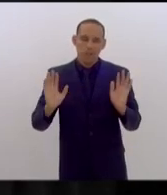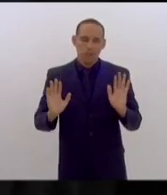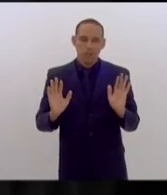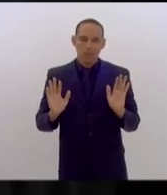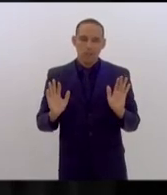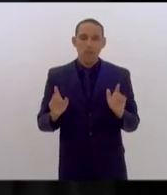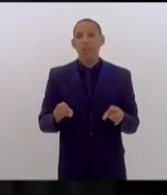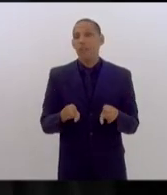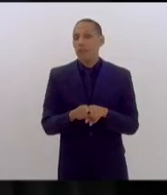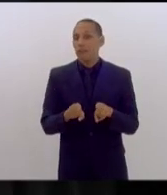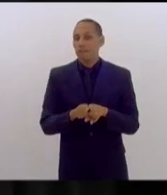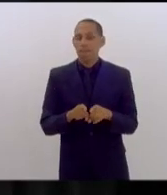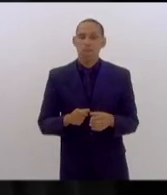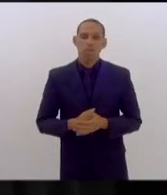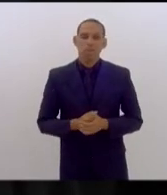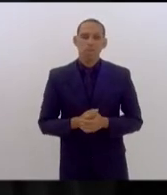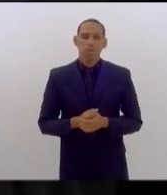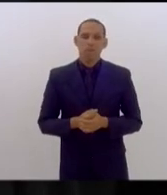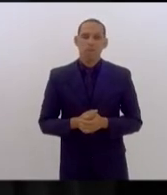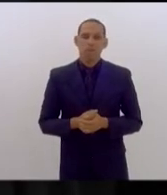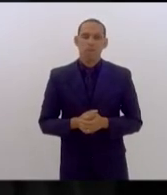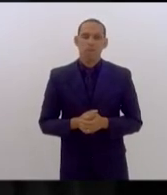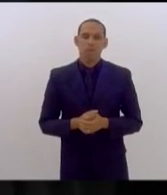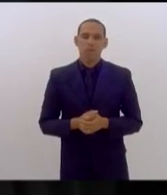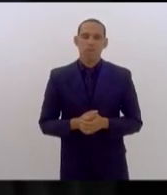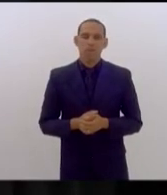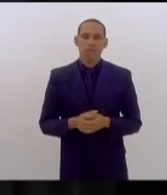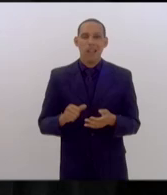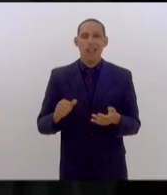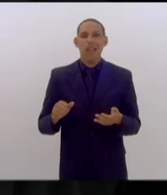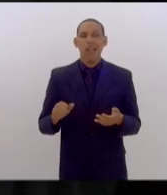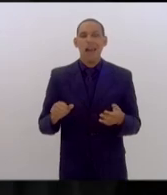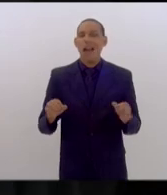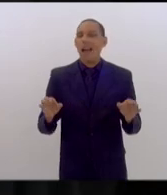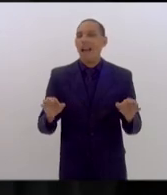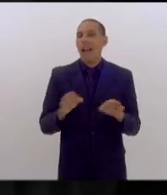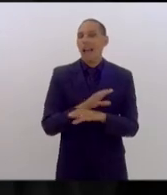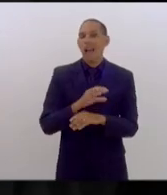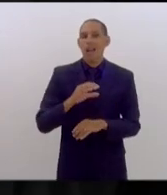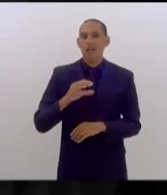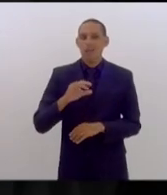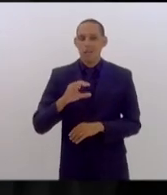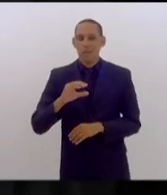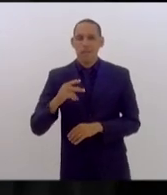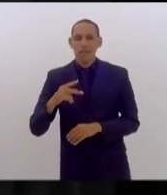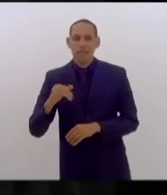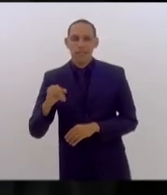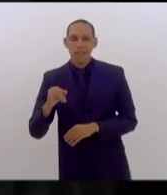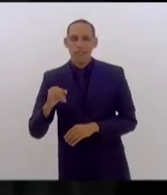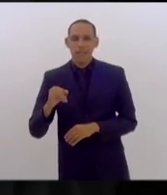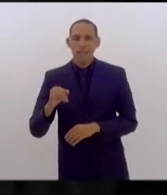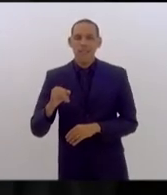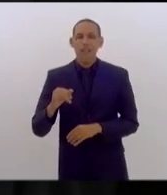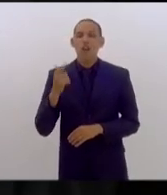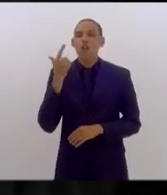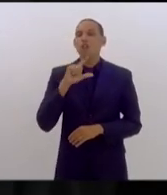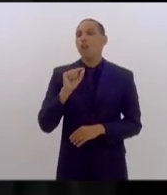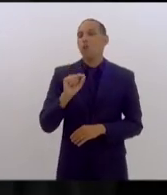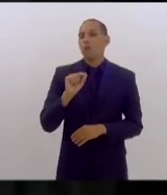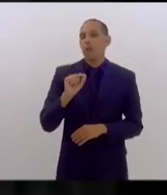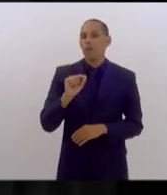bem como promoveu no apagar das luzes da estância ti1 termo de